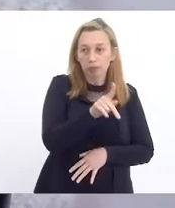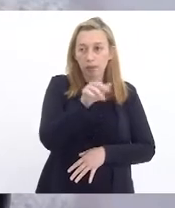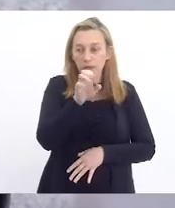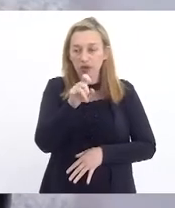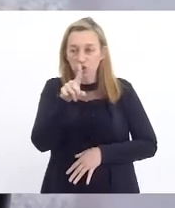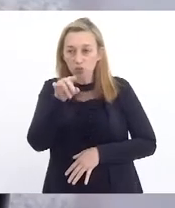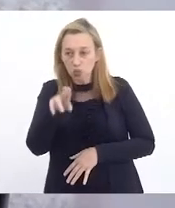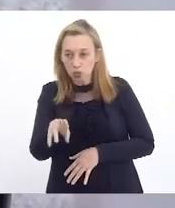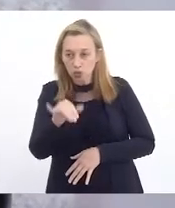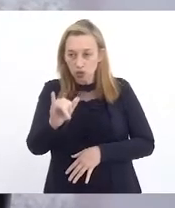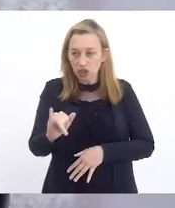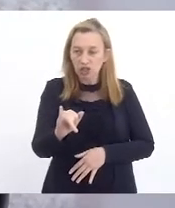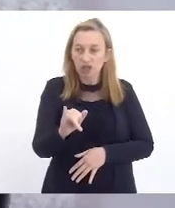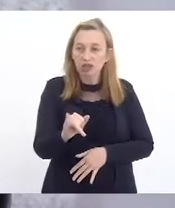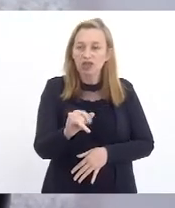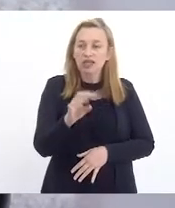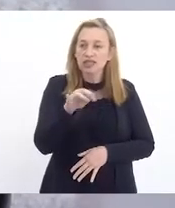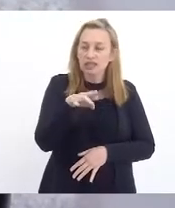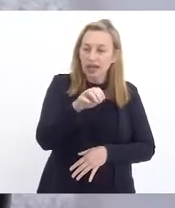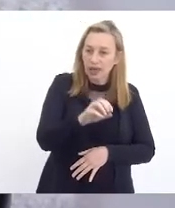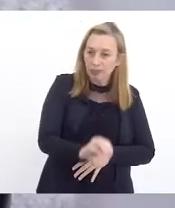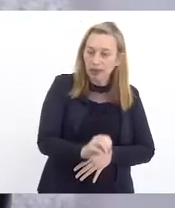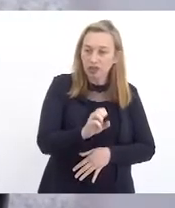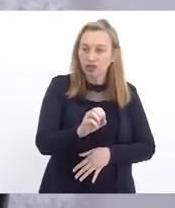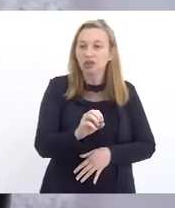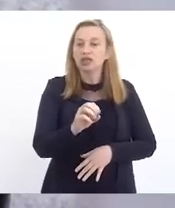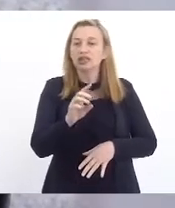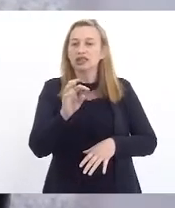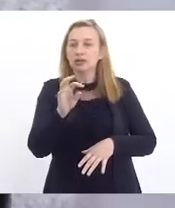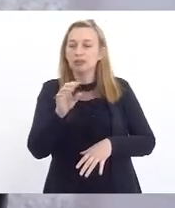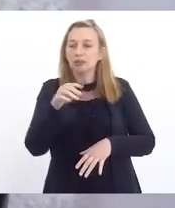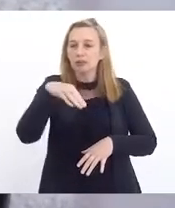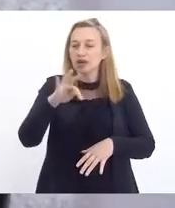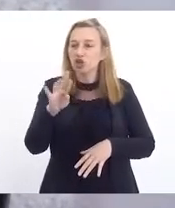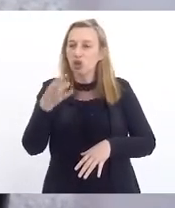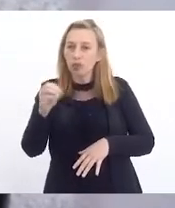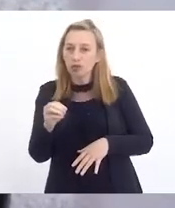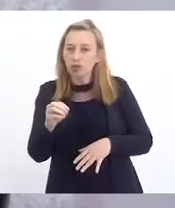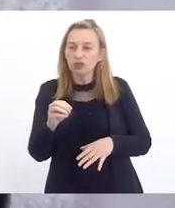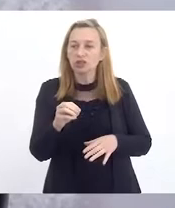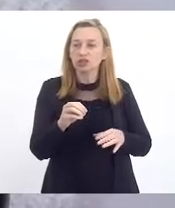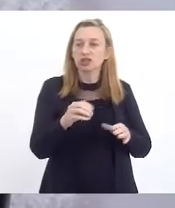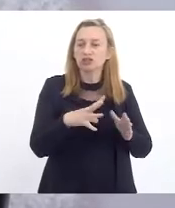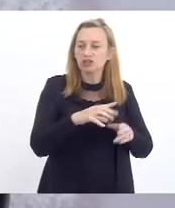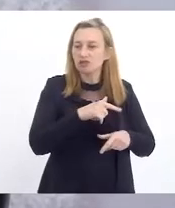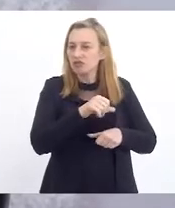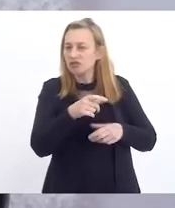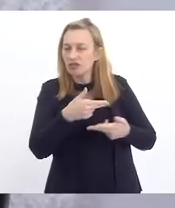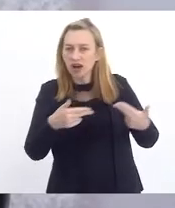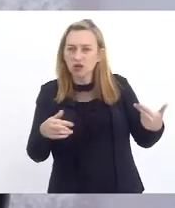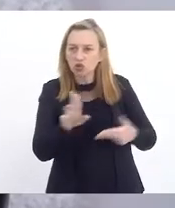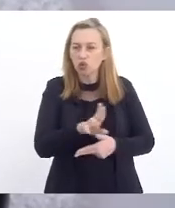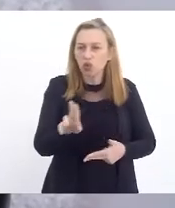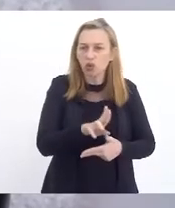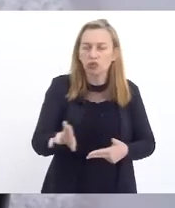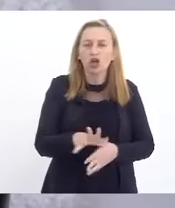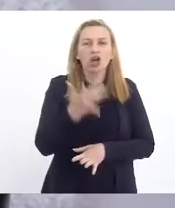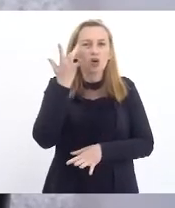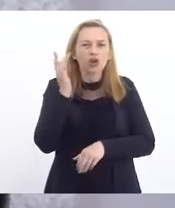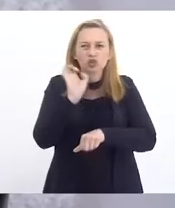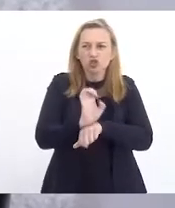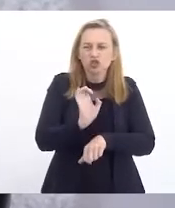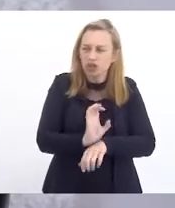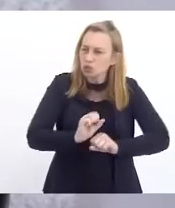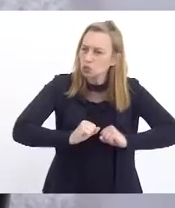PEDUI fala de sanear, né, sanear metrópole, vários nomes, né, modelar metrópole, e ele aponta isso. Então, acho que o Estado, que se